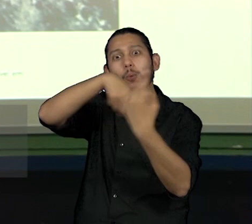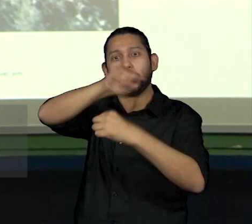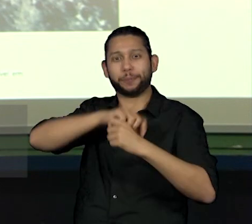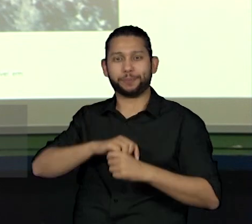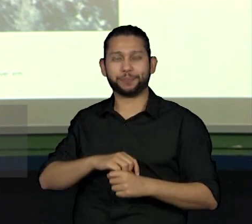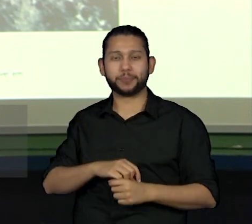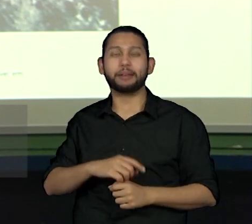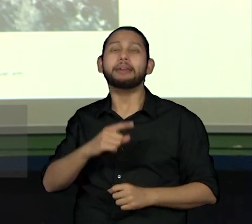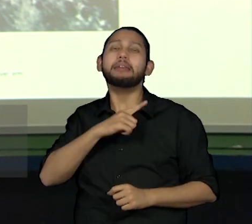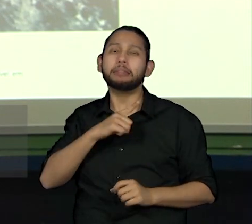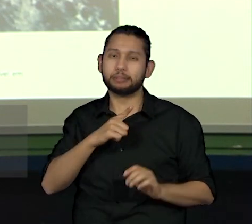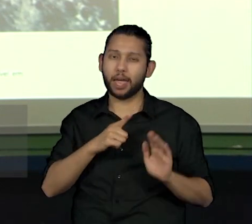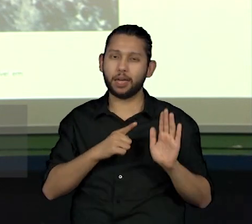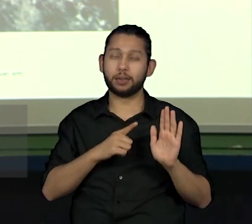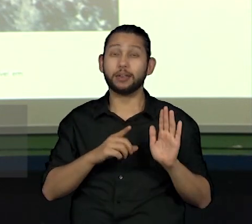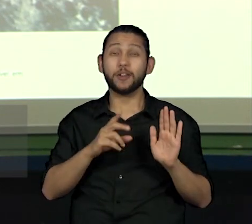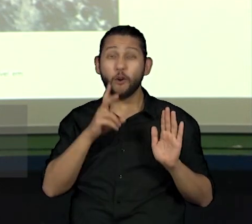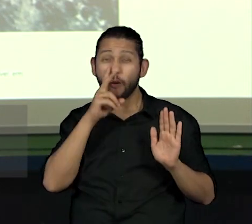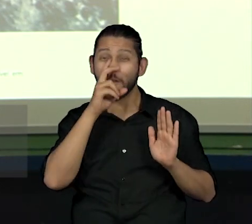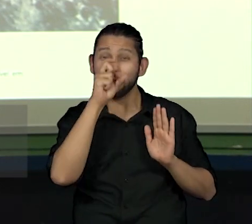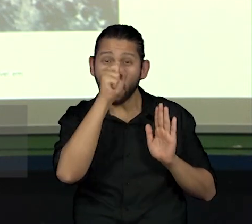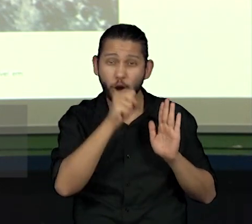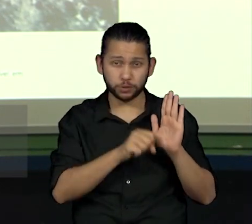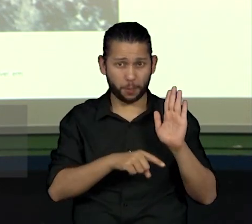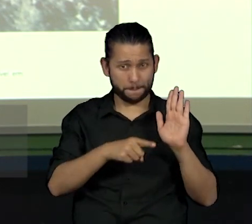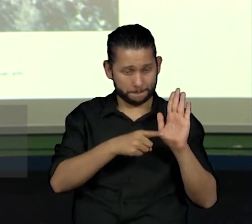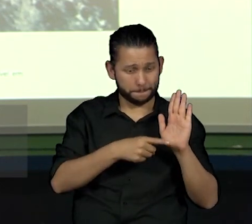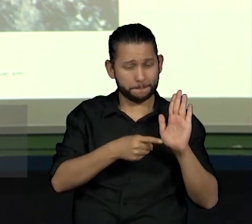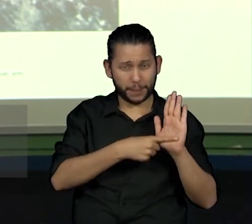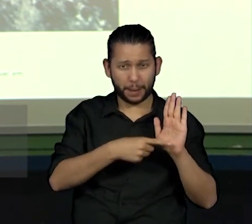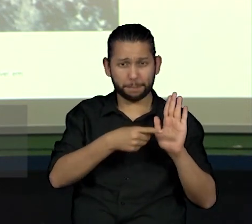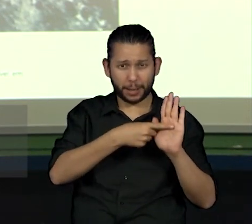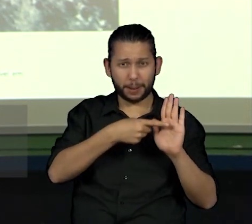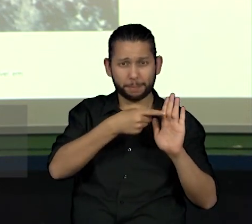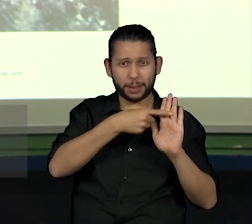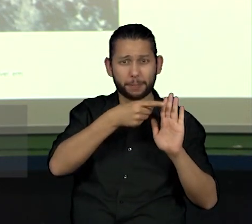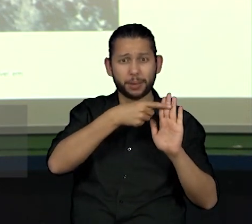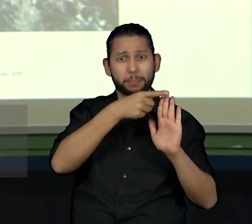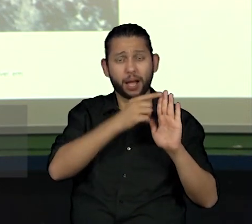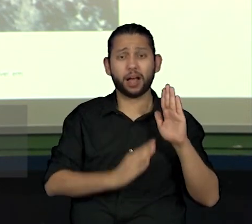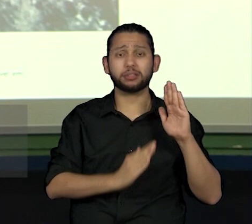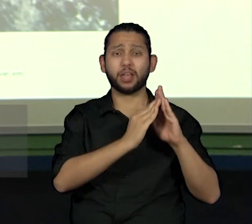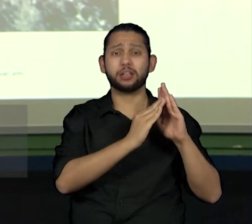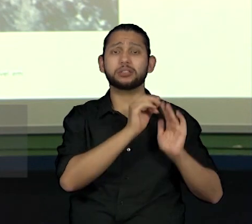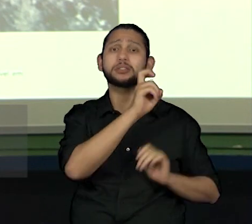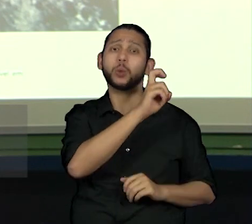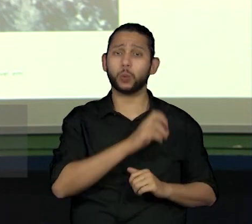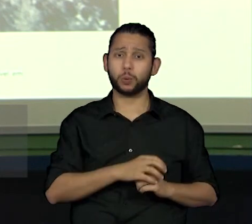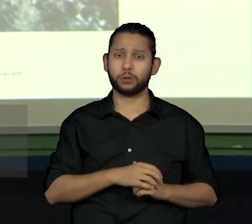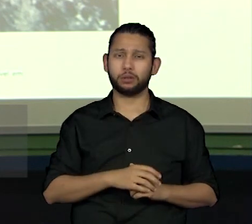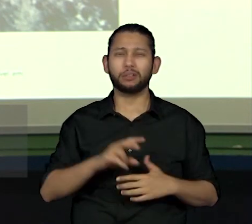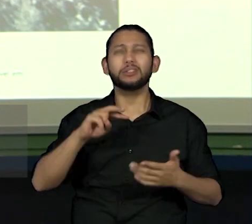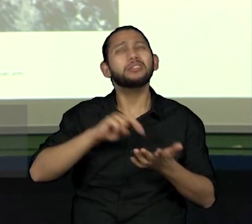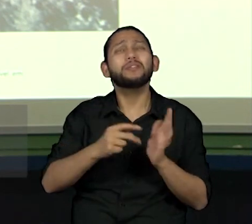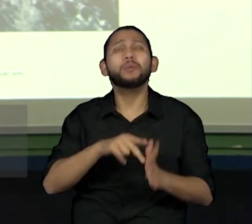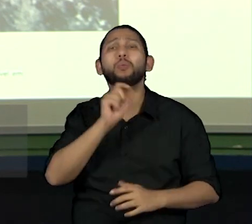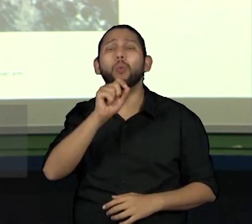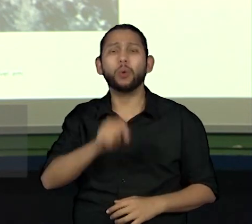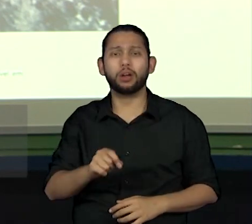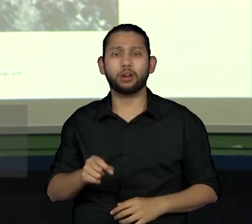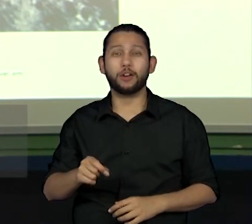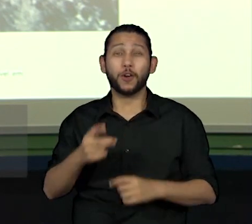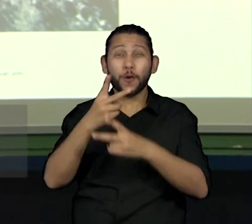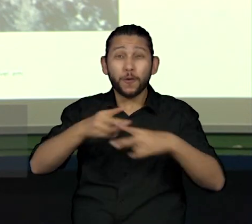no 5 mais forte esse furacão, podendo chegar até próximos dos 300 km por hora. Então, imagine um vento